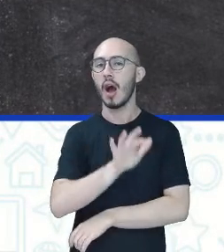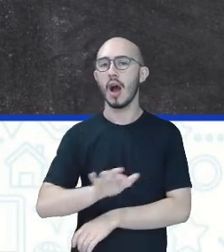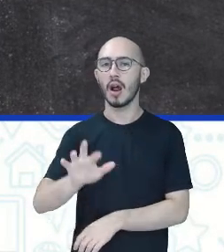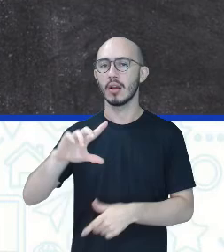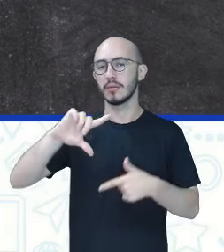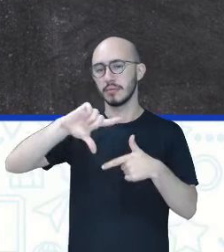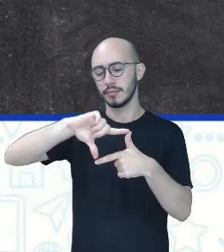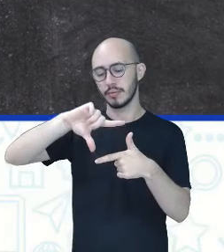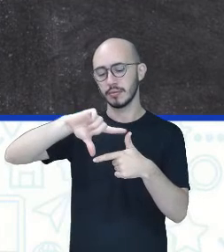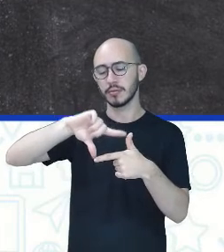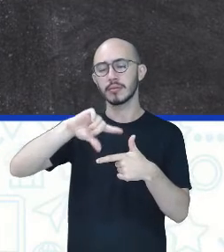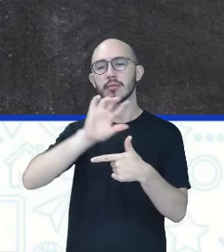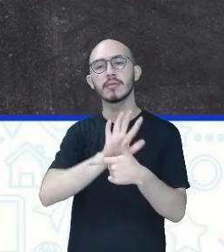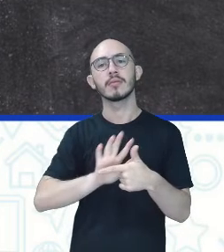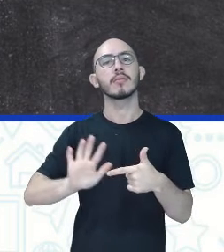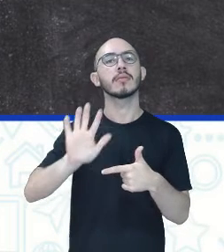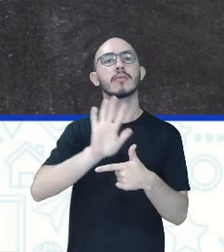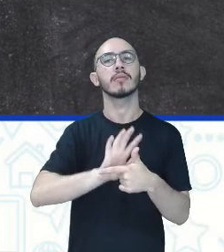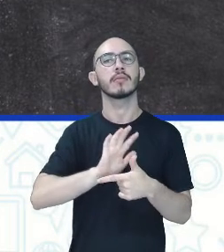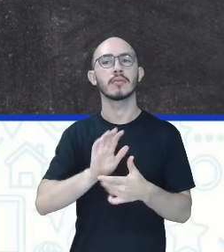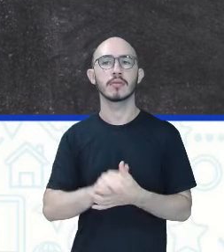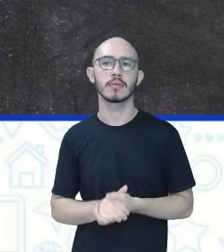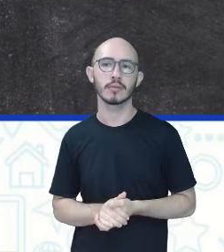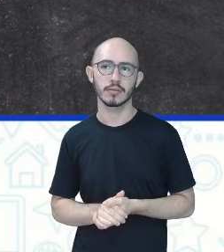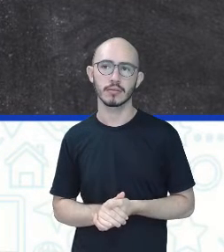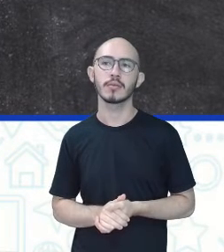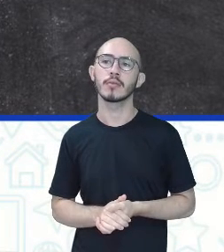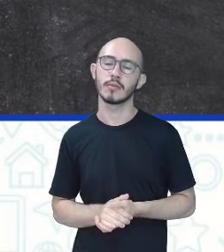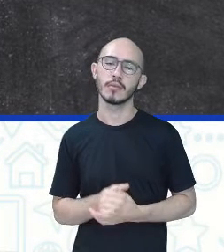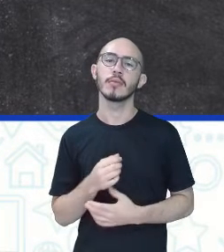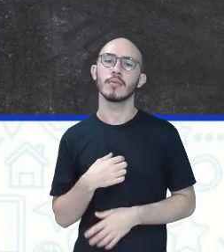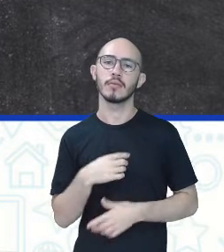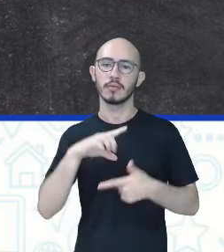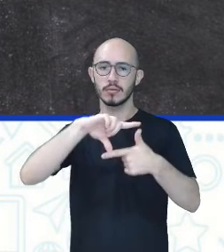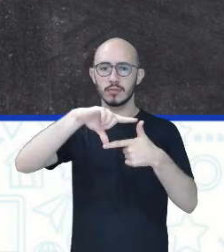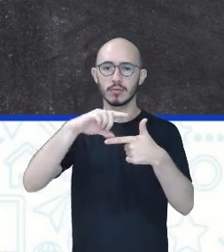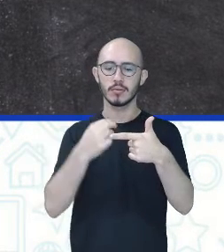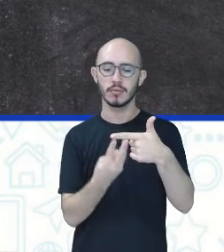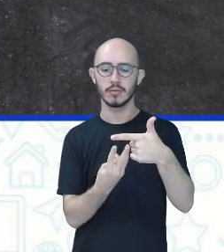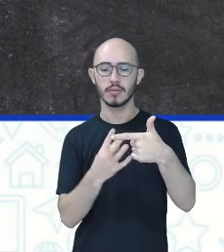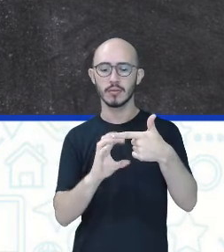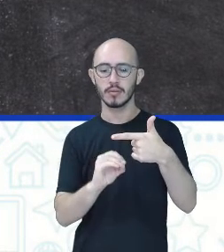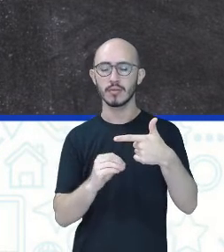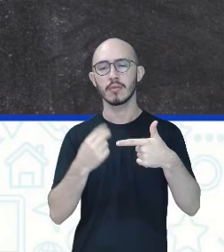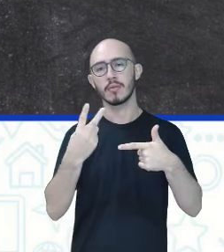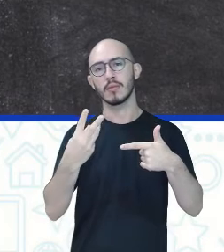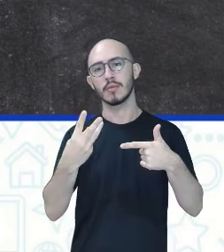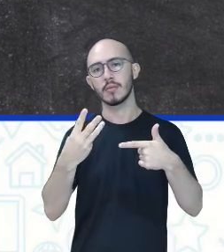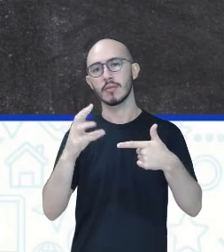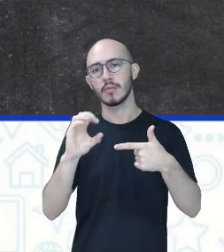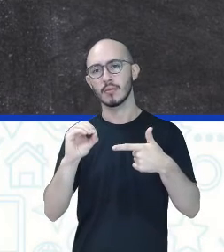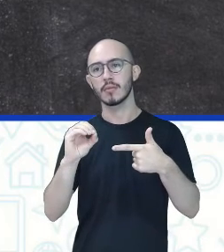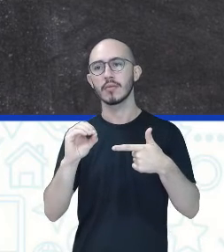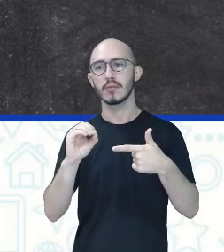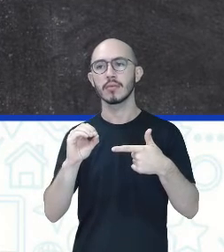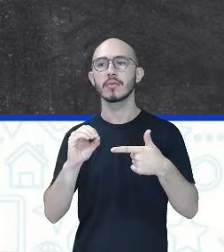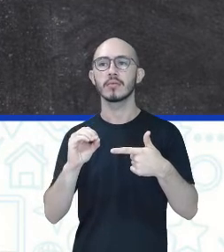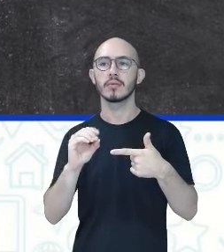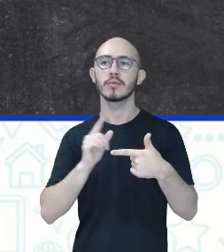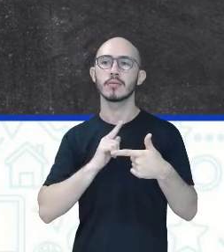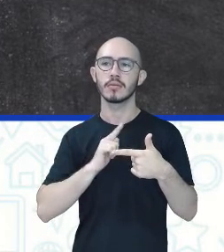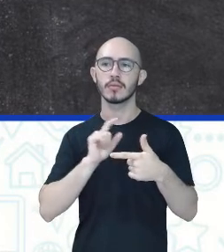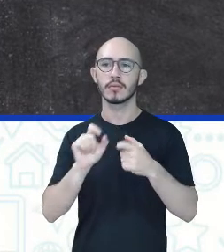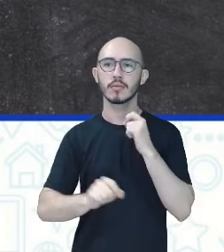tá? Então, eu tenho um retângulo aí, a base é 40 centímetros e a altura é 30 centímetros. Então, encontramos